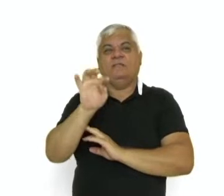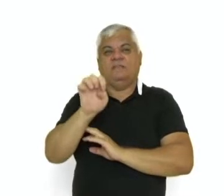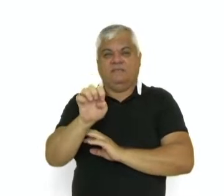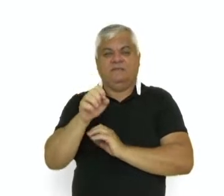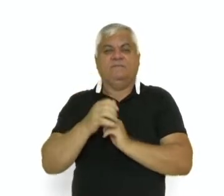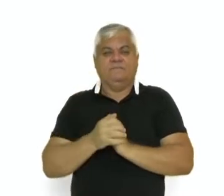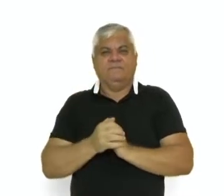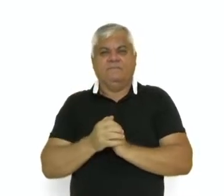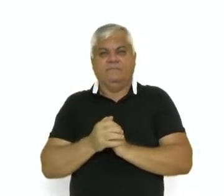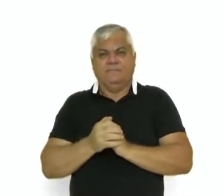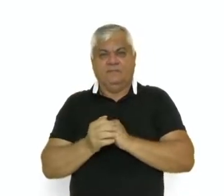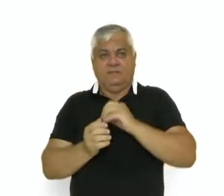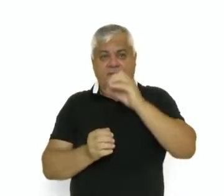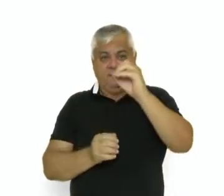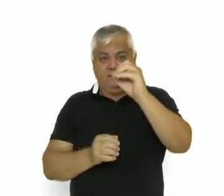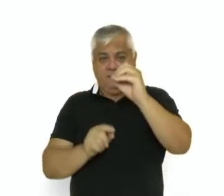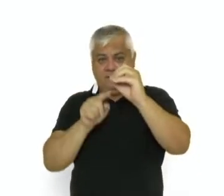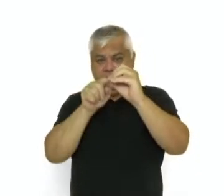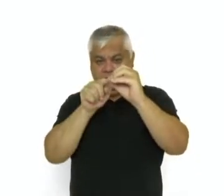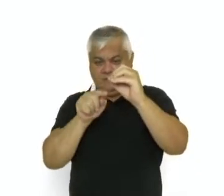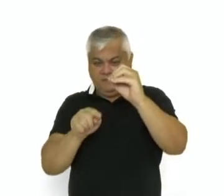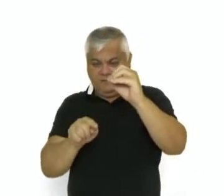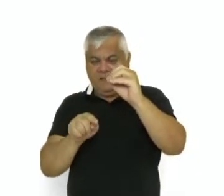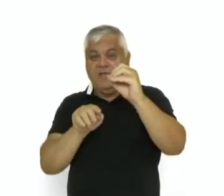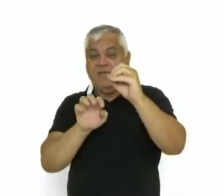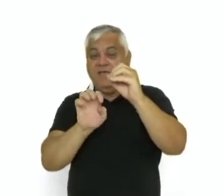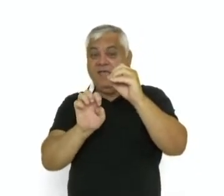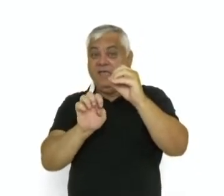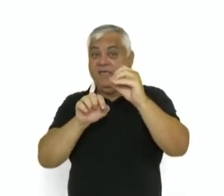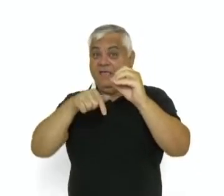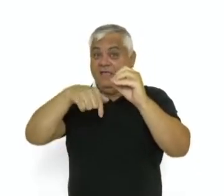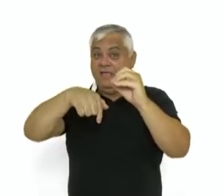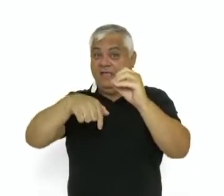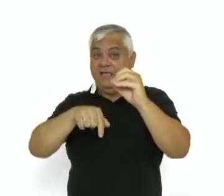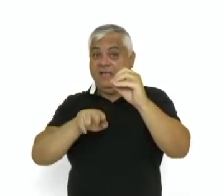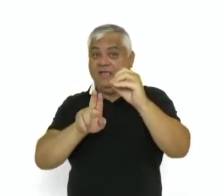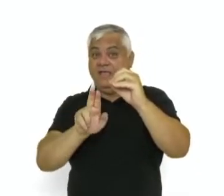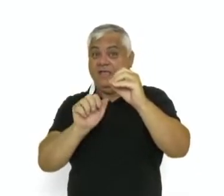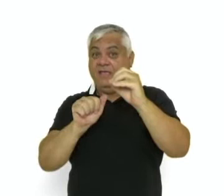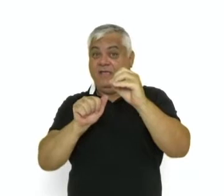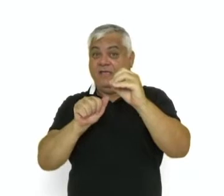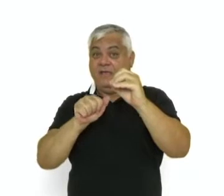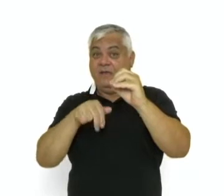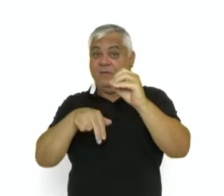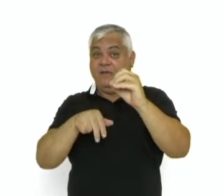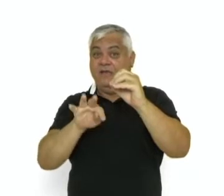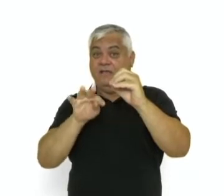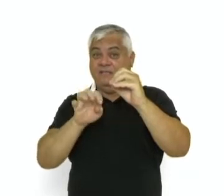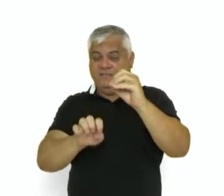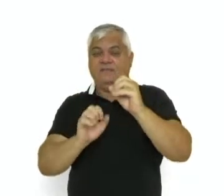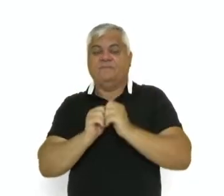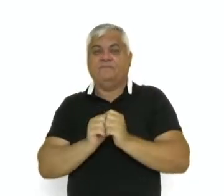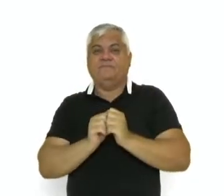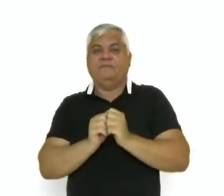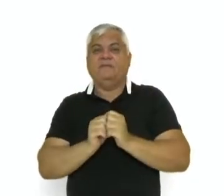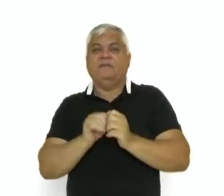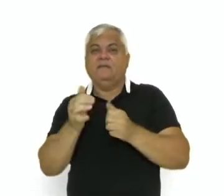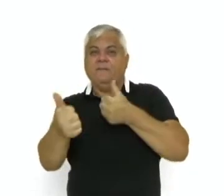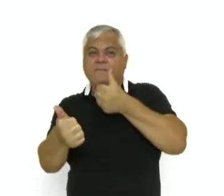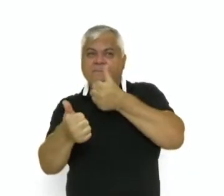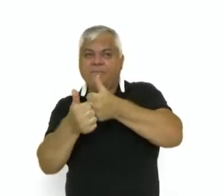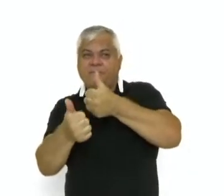aqui? Esse equante é um ponto oposto ao planeta Terra, certo? Que ele está do